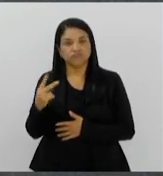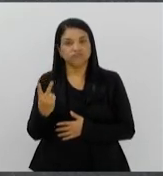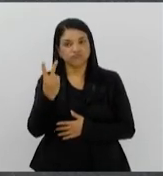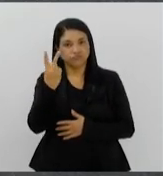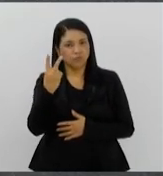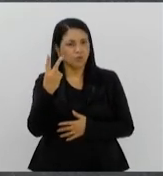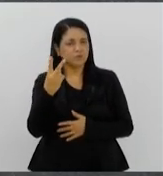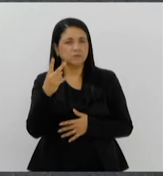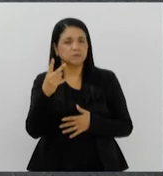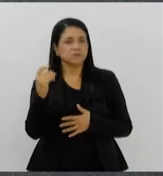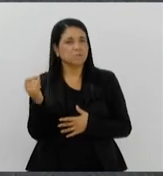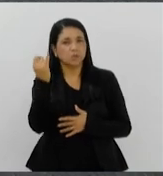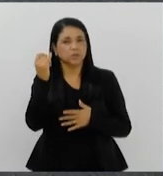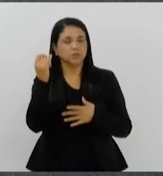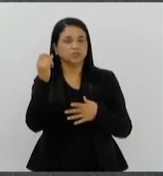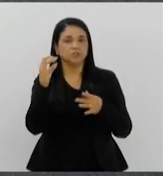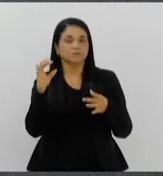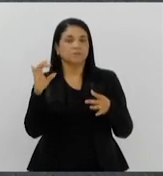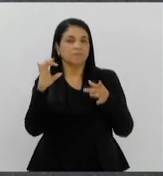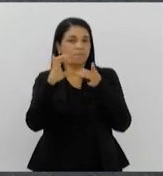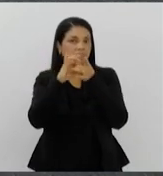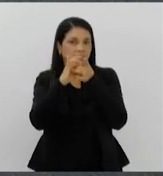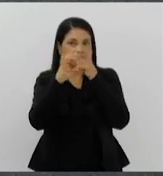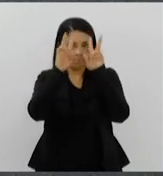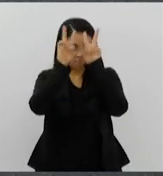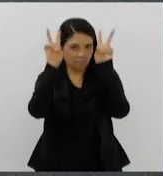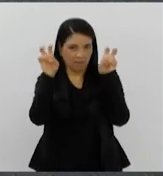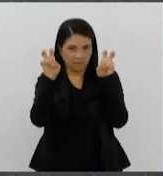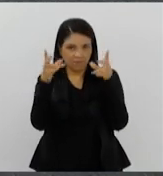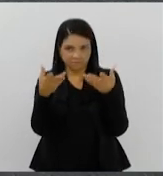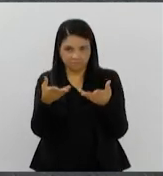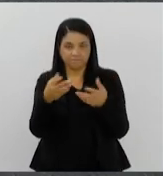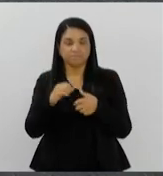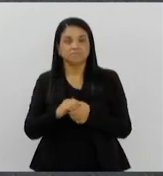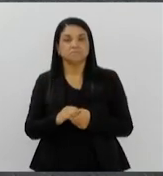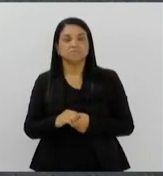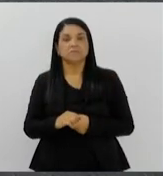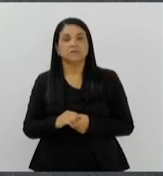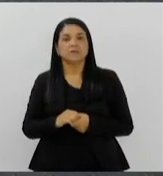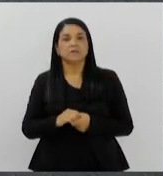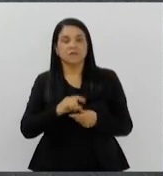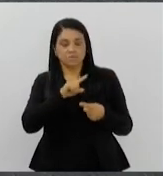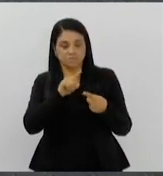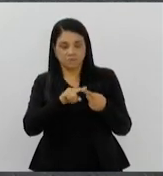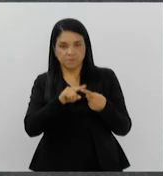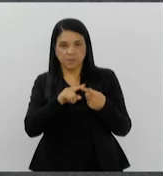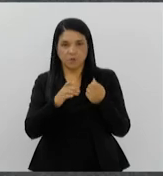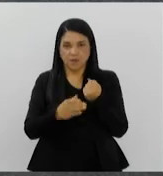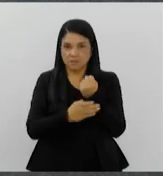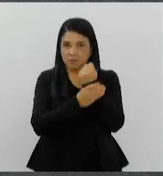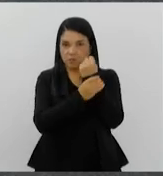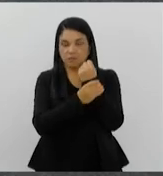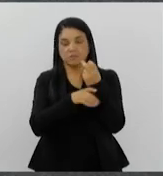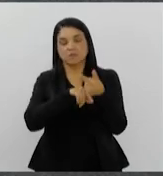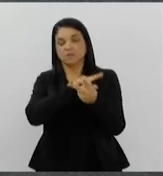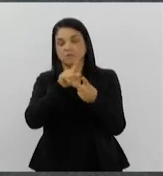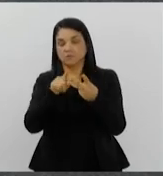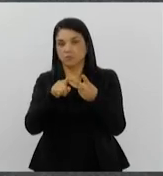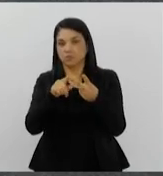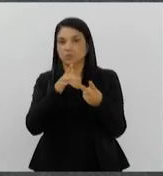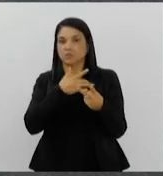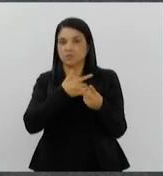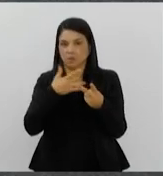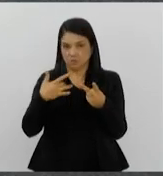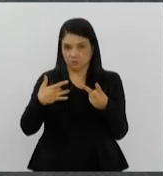dois importantes temas, né? O primeiro, a questão da segurança, e o segundo, a questão da saúde. A questão do, no